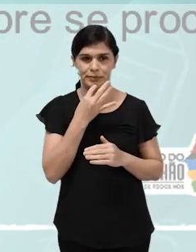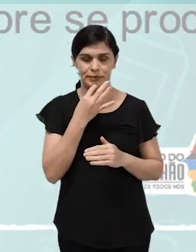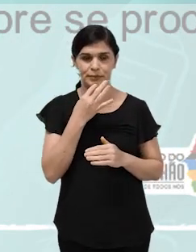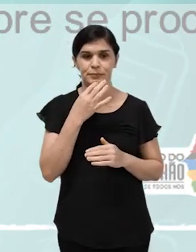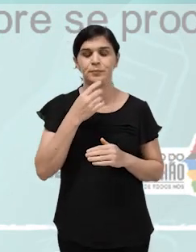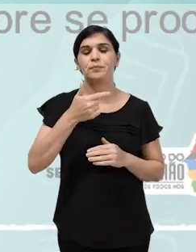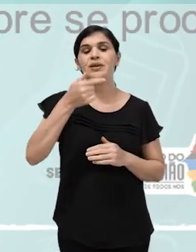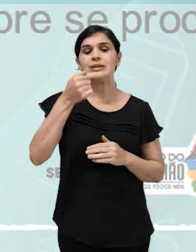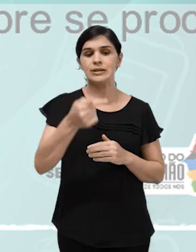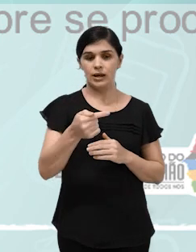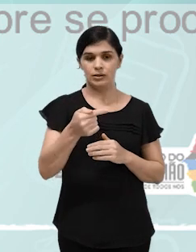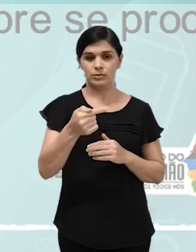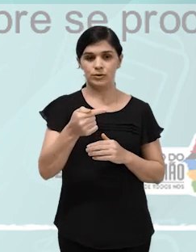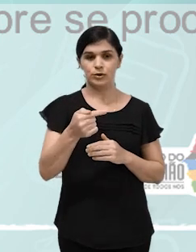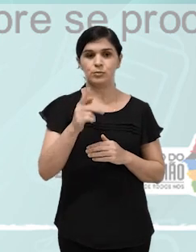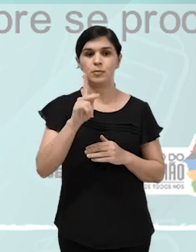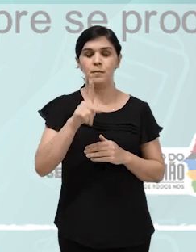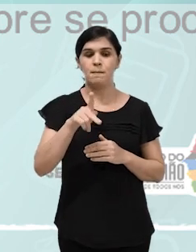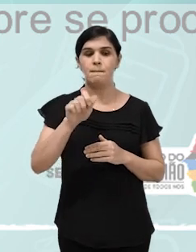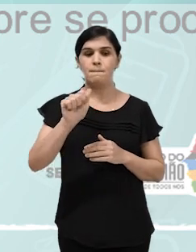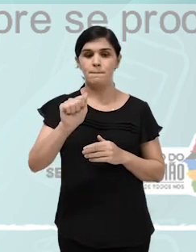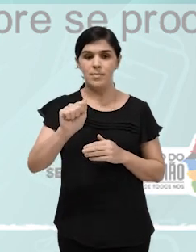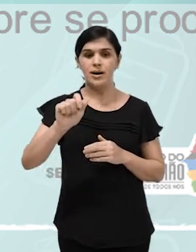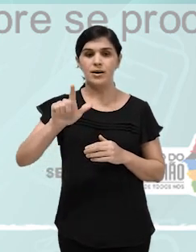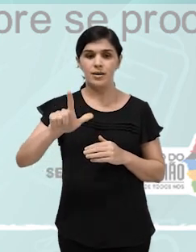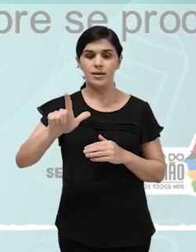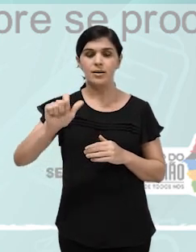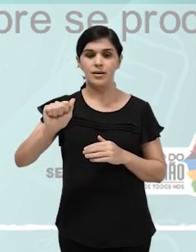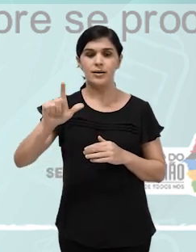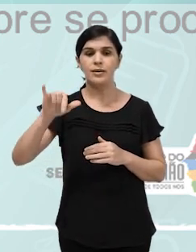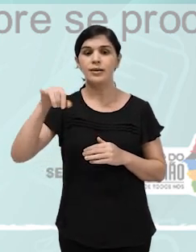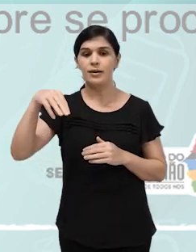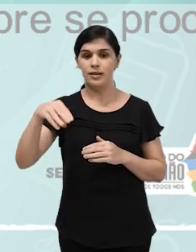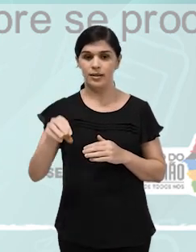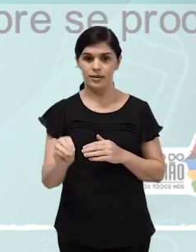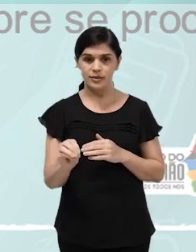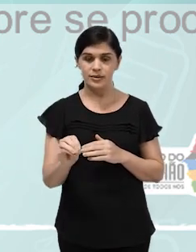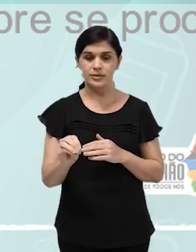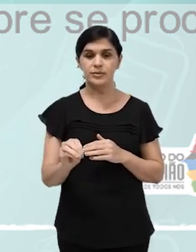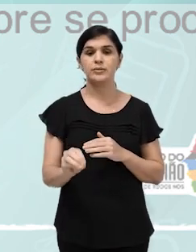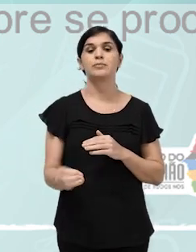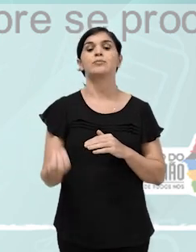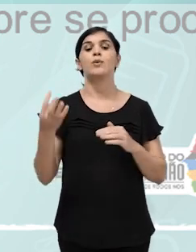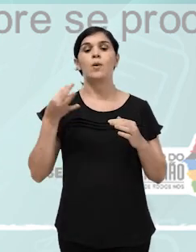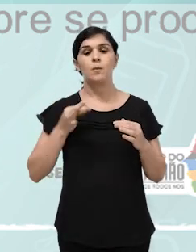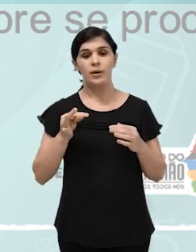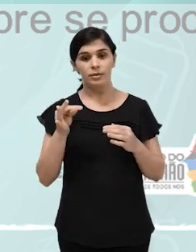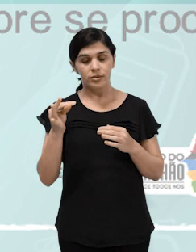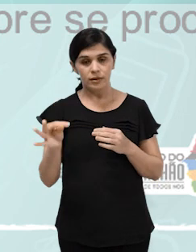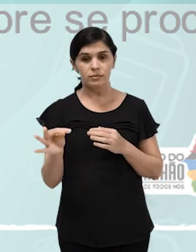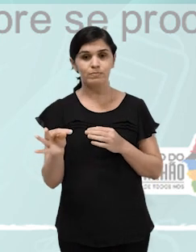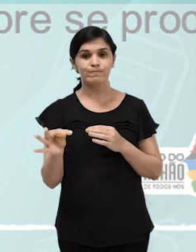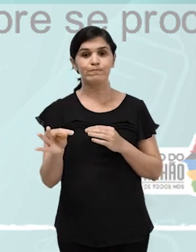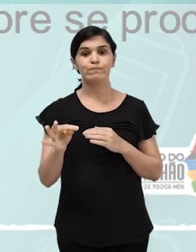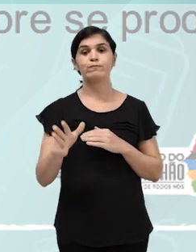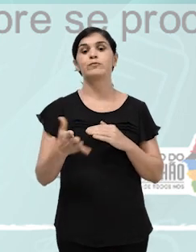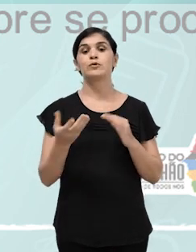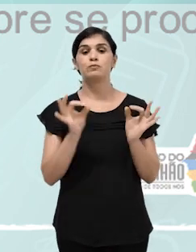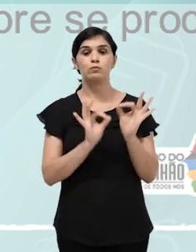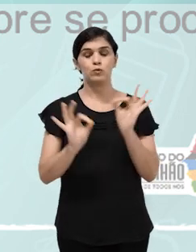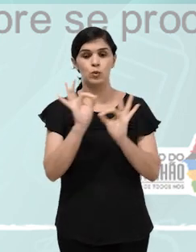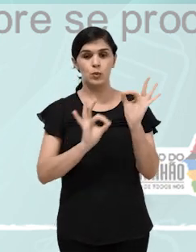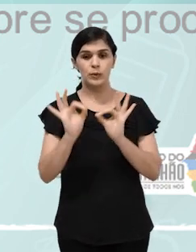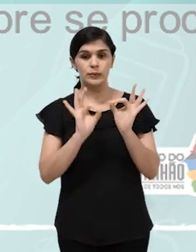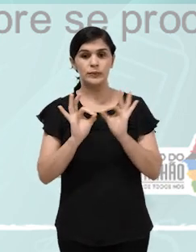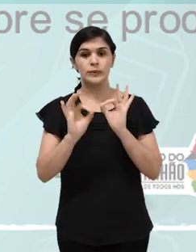Paralelismo é uma técnica de construção literária nas cantigas trovadorescas e consistiu em unir duas ou mais